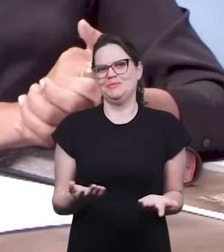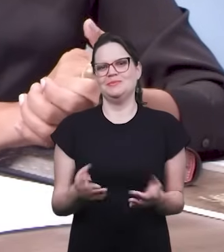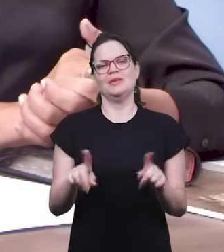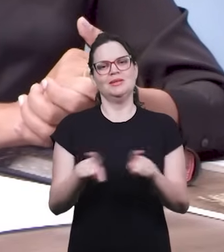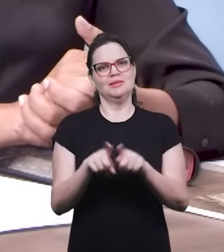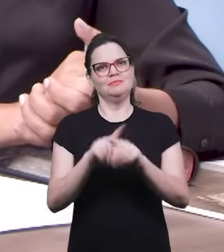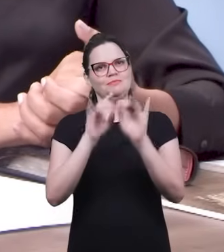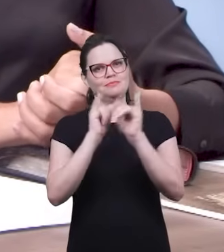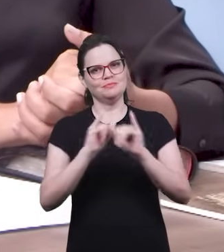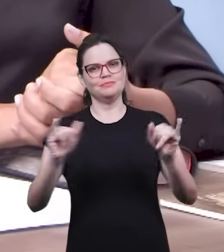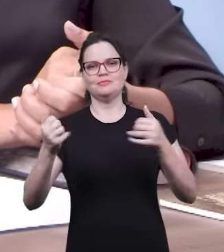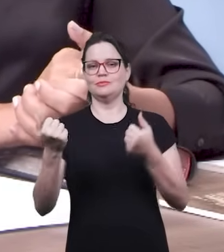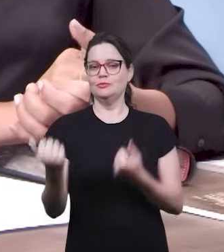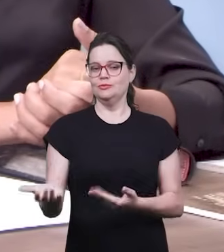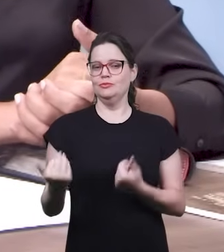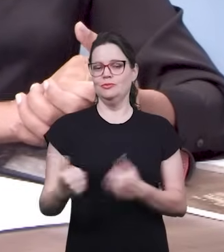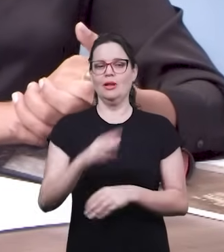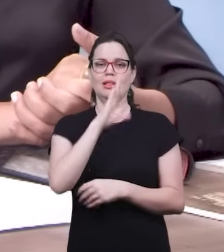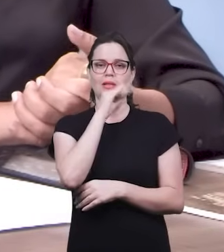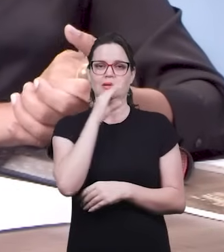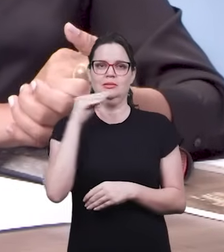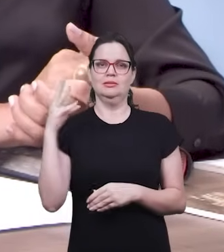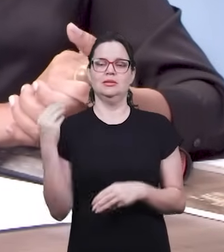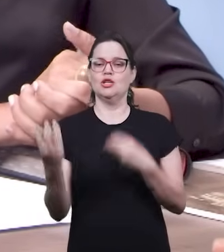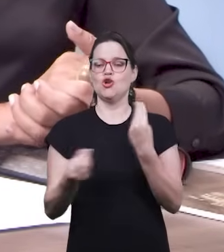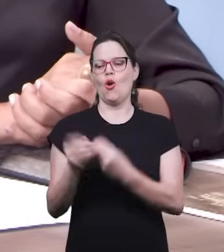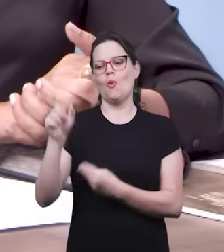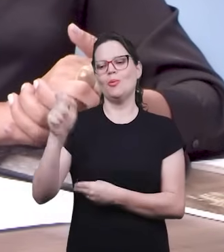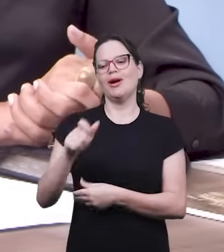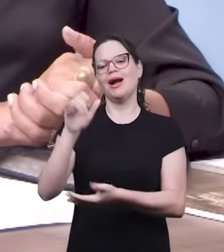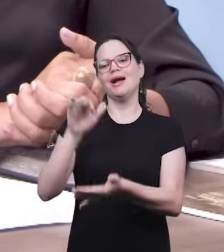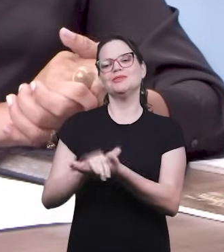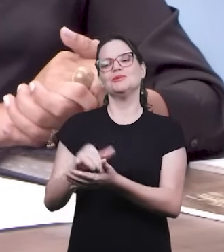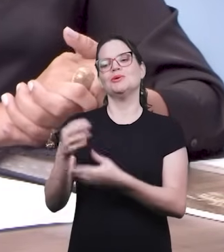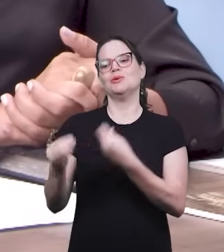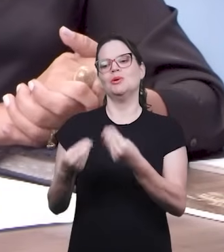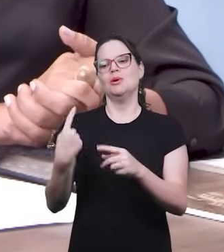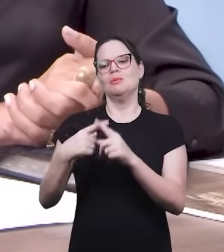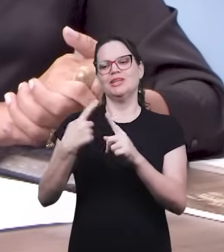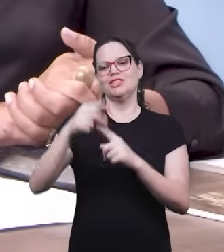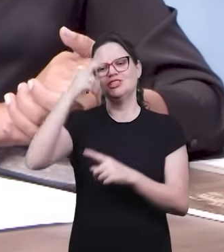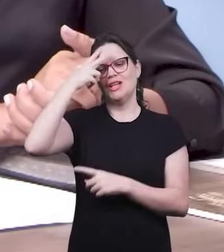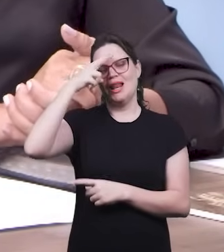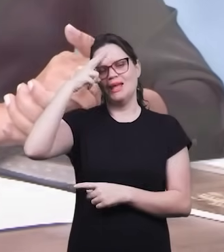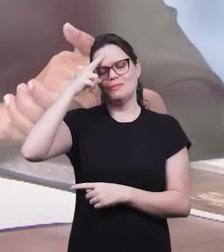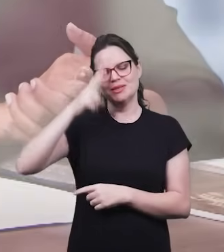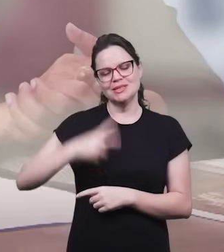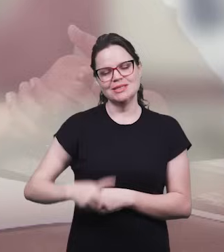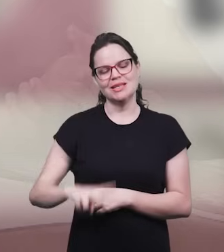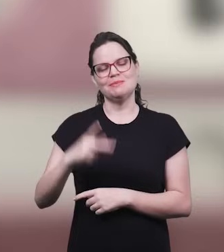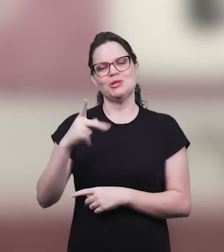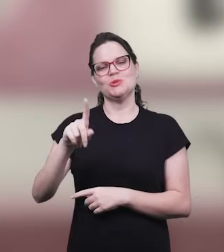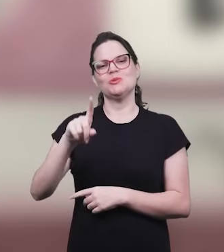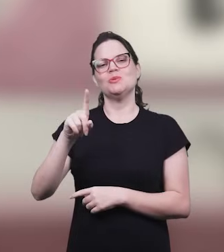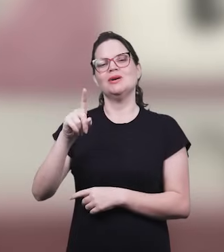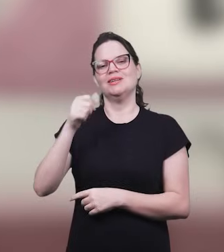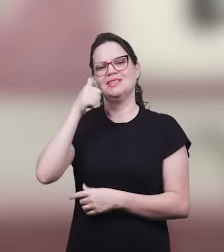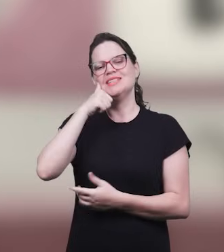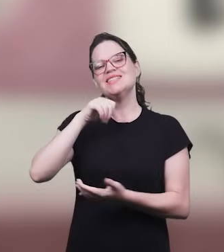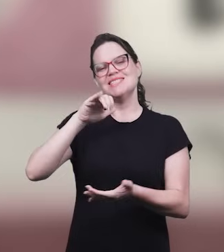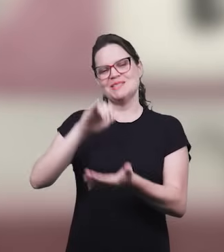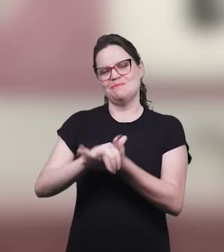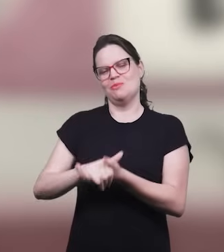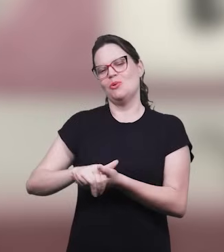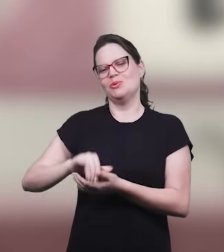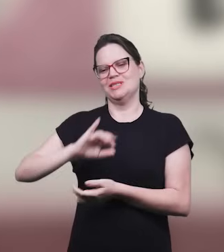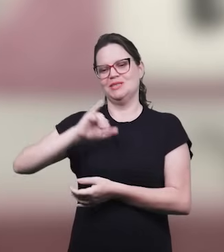para os nossos adolescentes, para os nossos jovens, nós lembramos sempre da nossa amada, saudosa irmã Jurama, e tem